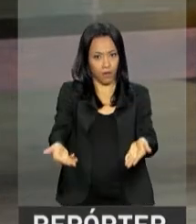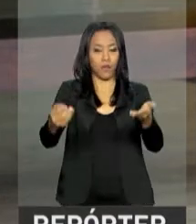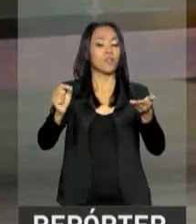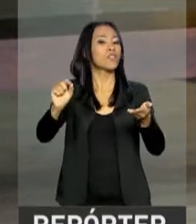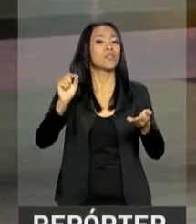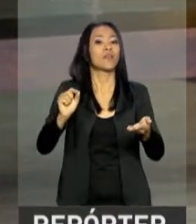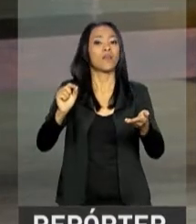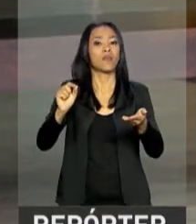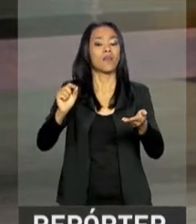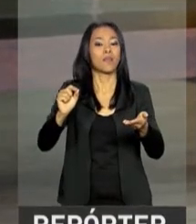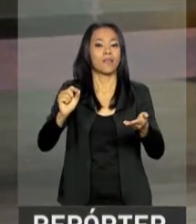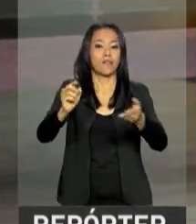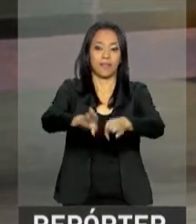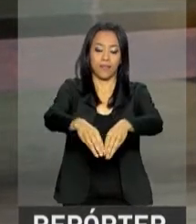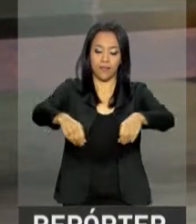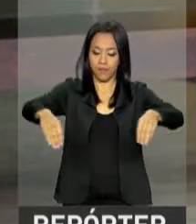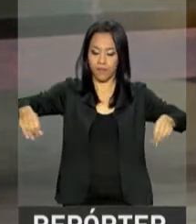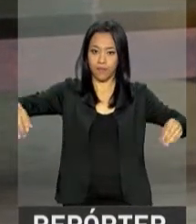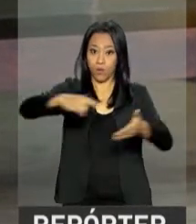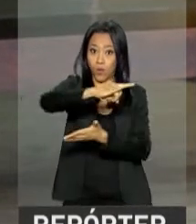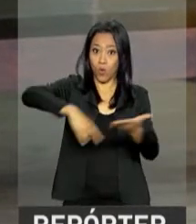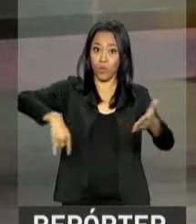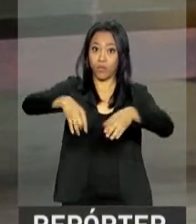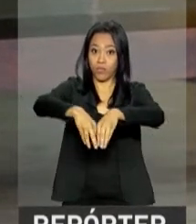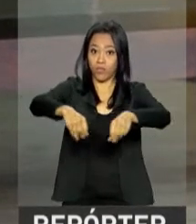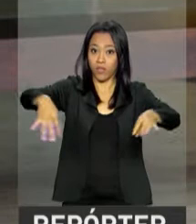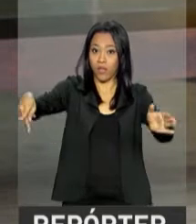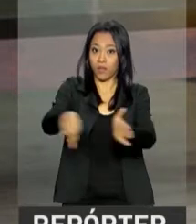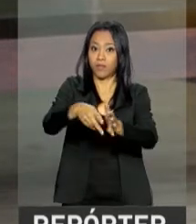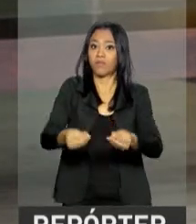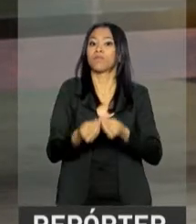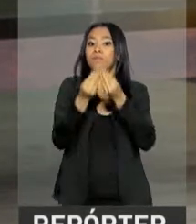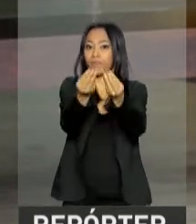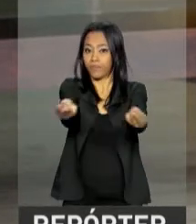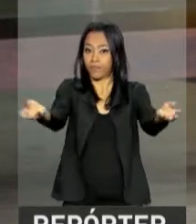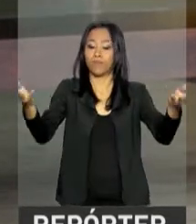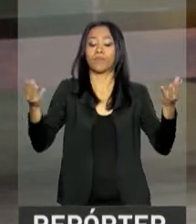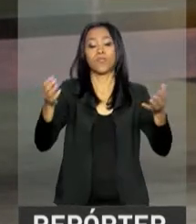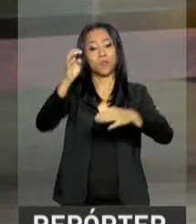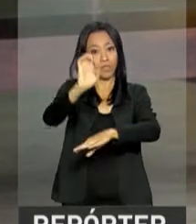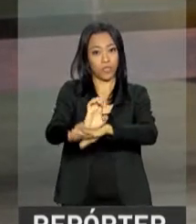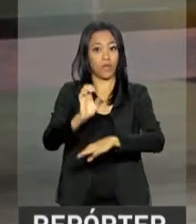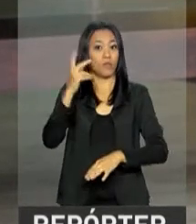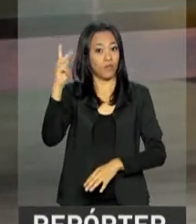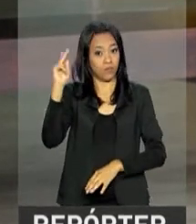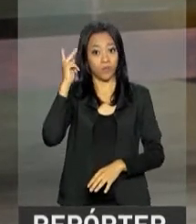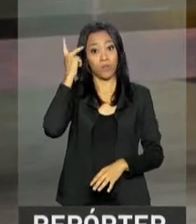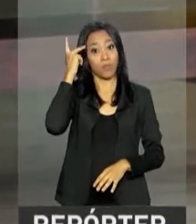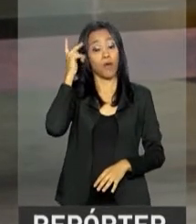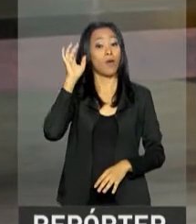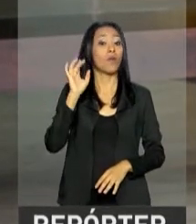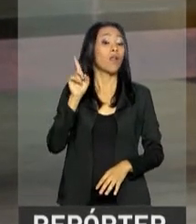títulos de regularização fundiária em Caraguatatuba, no litoral norte do estado. Somente em São